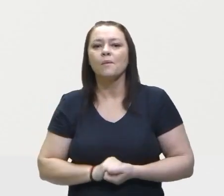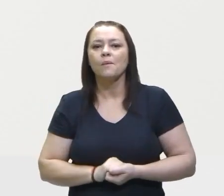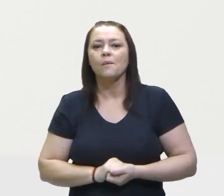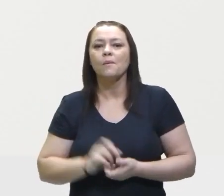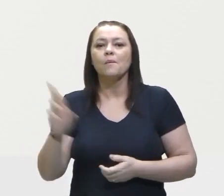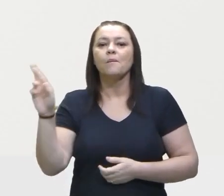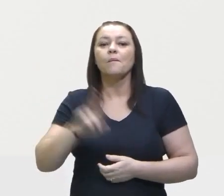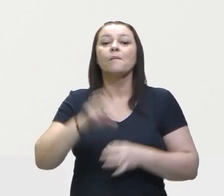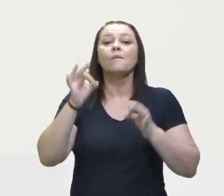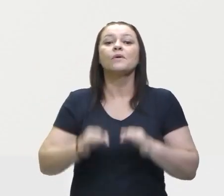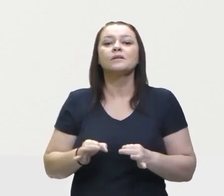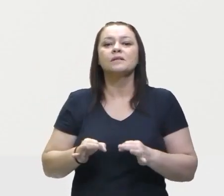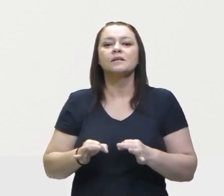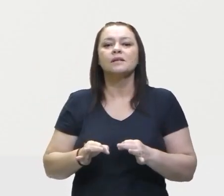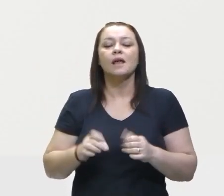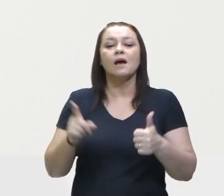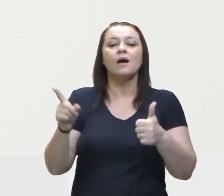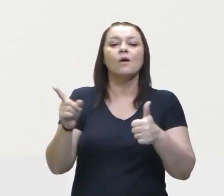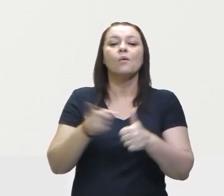você acertou o primeiro.